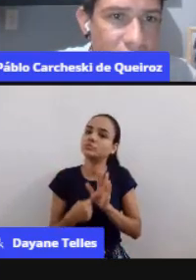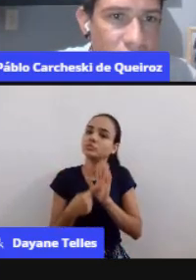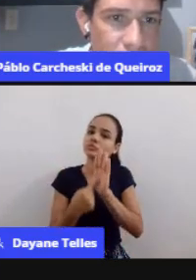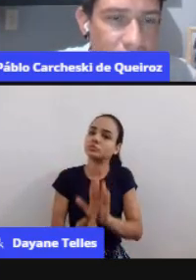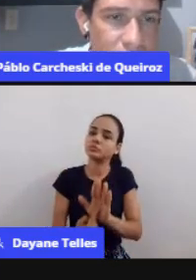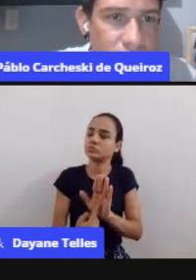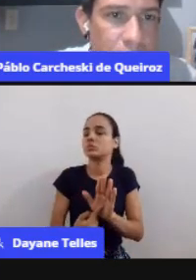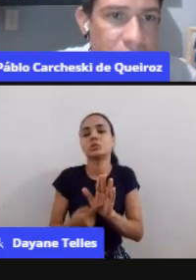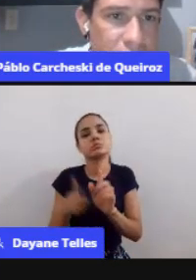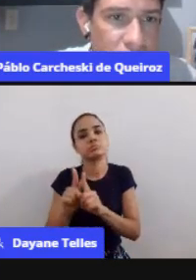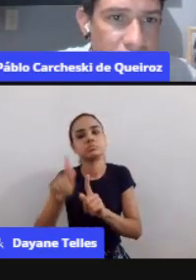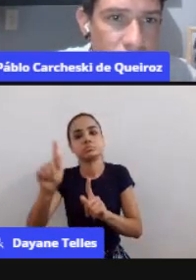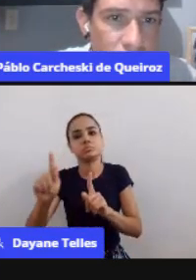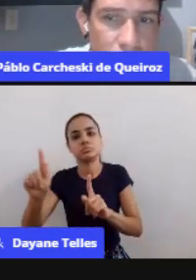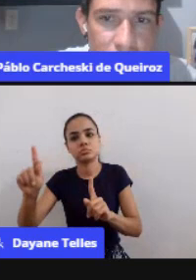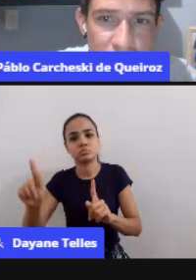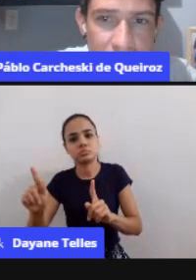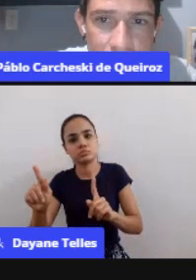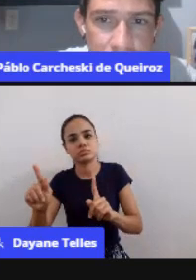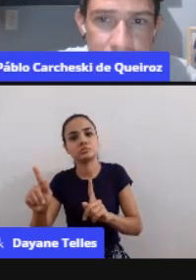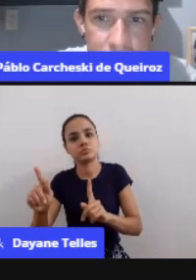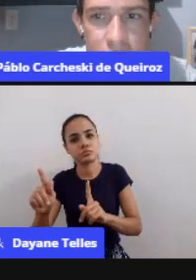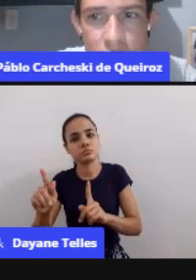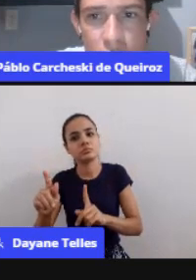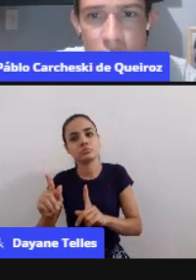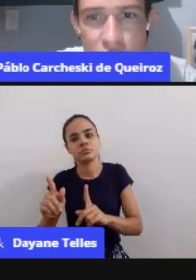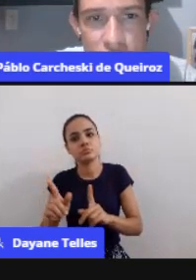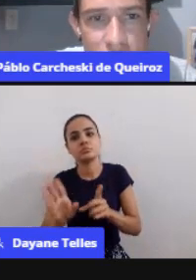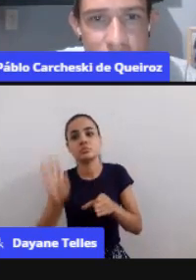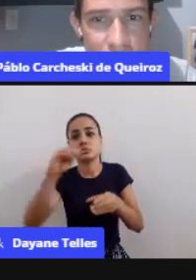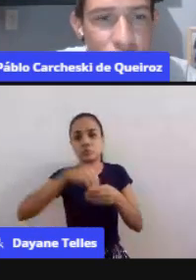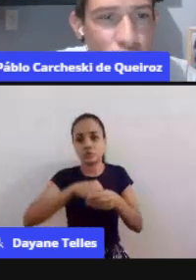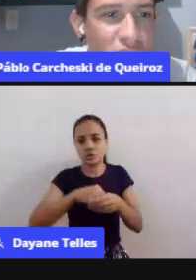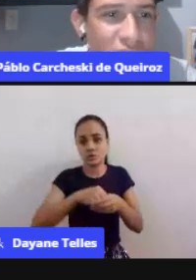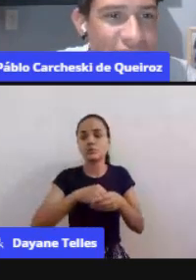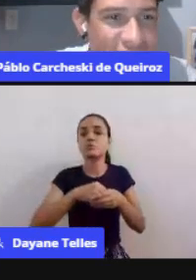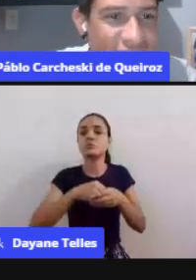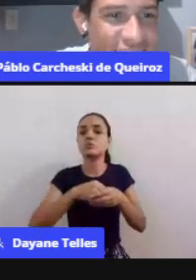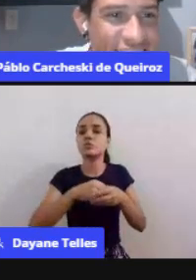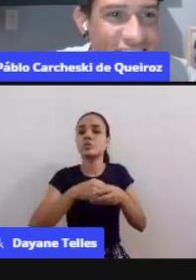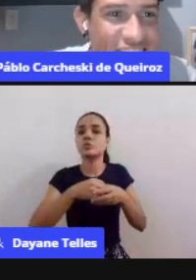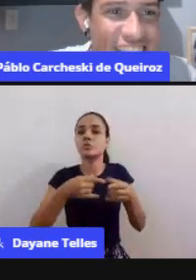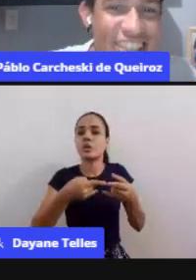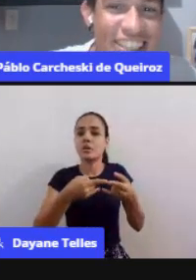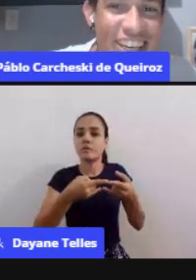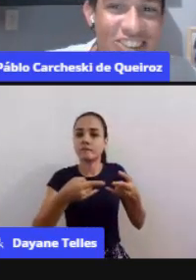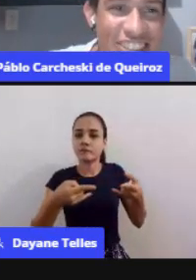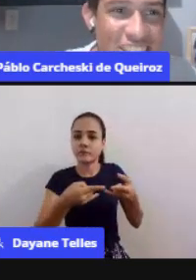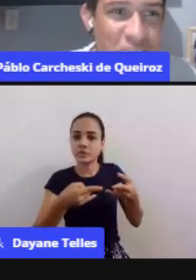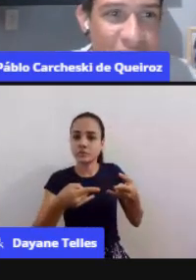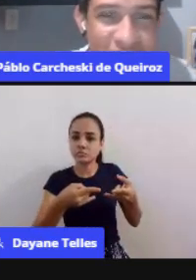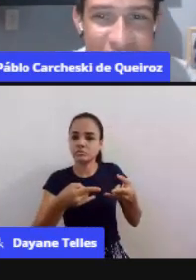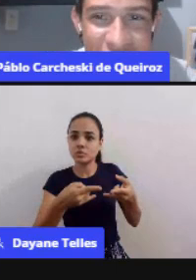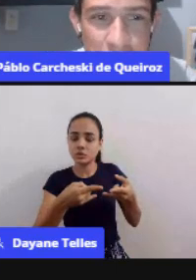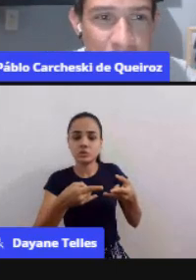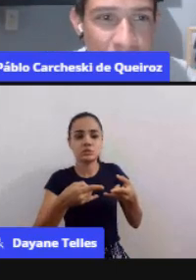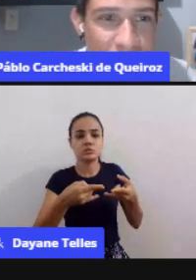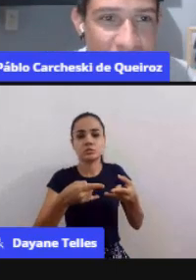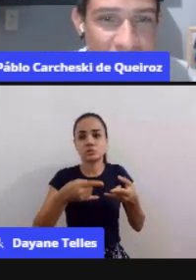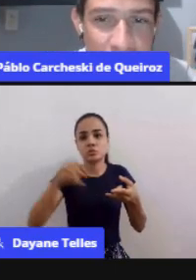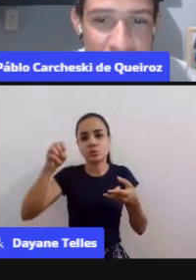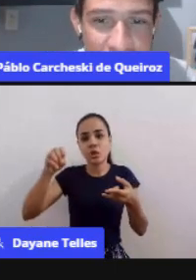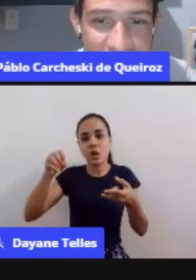Essa relação, né, que está presente na fatura da conta de água. Então, a gente tentou, né, Agnaldo? E aí eu gostaria que vocês passassem,